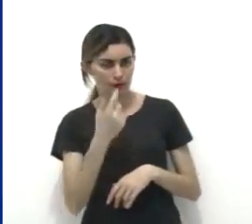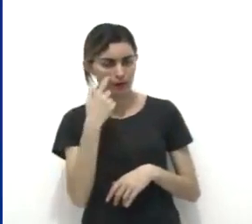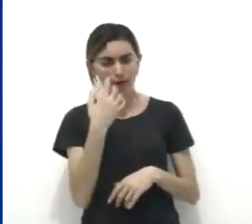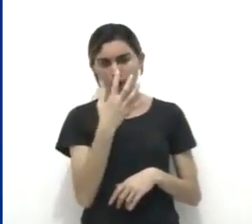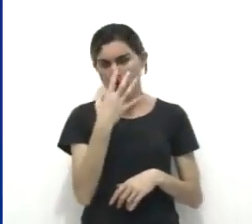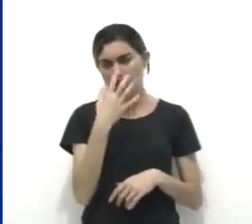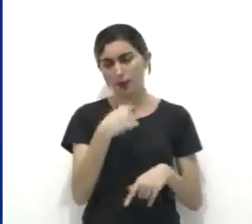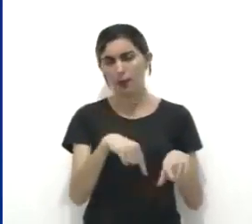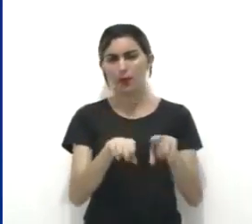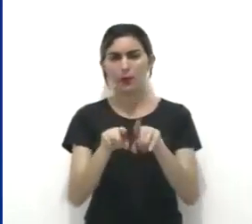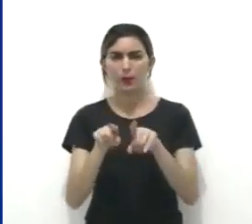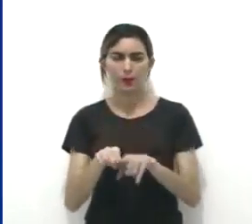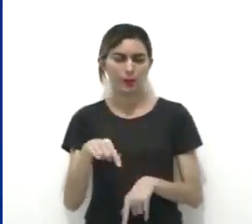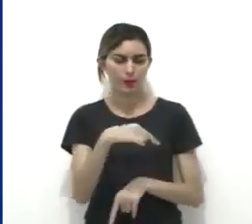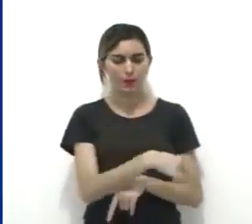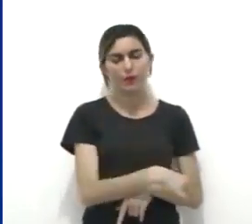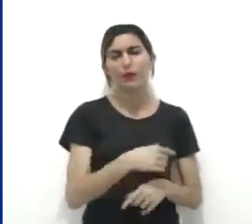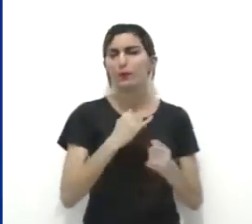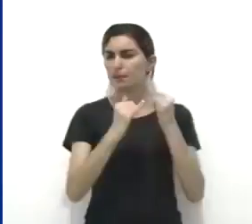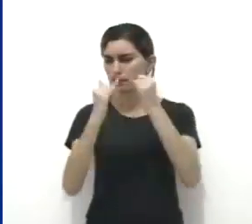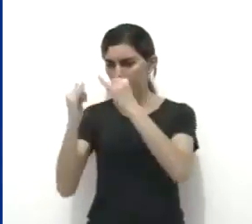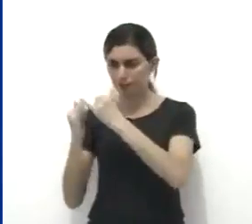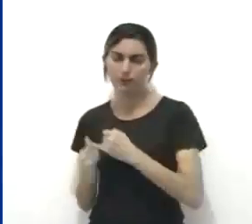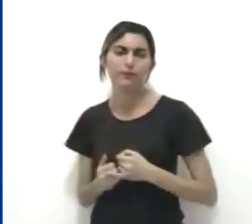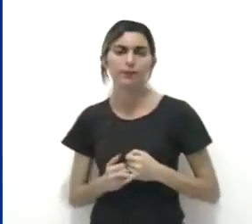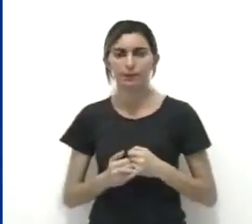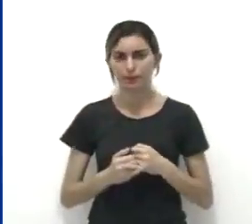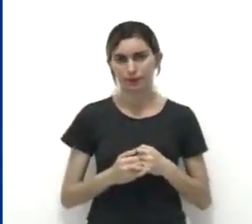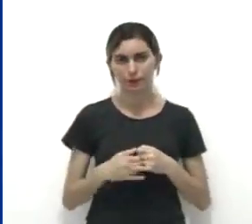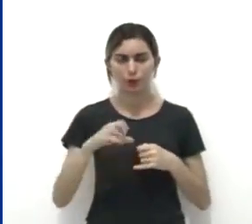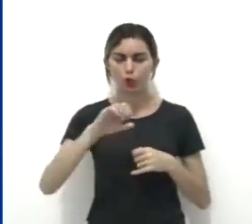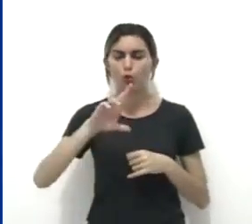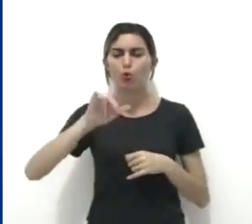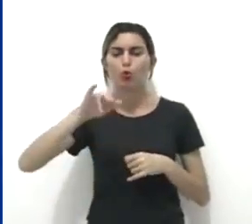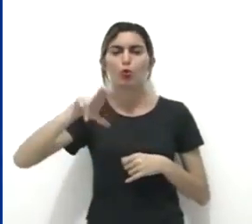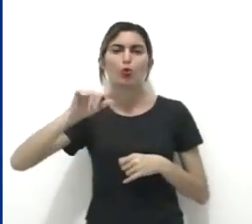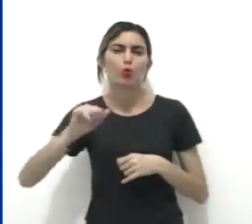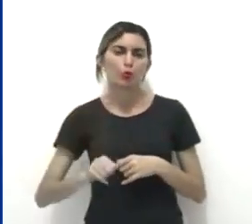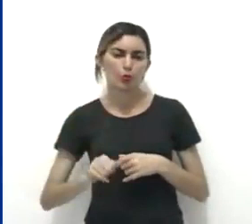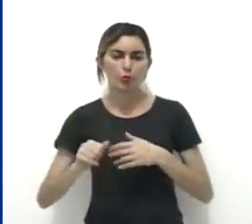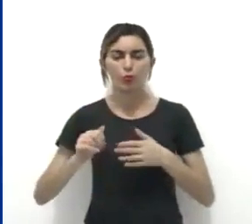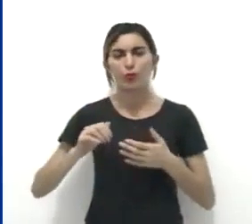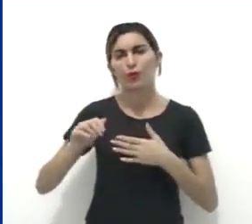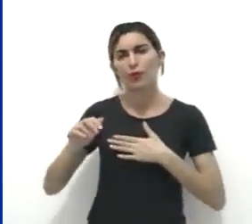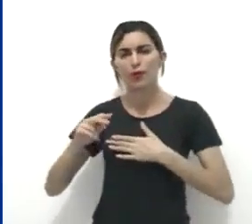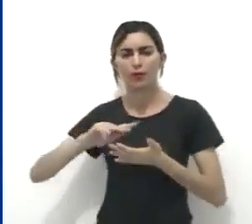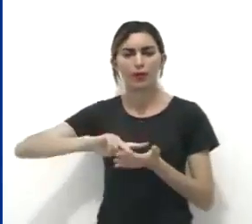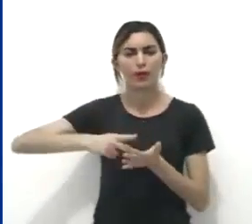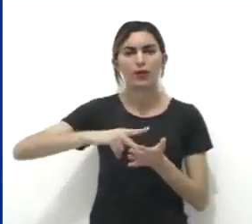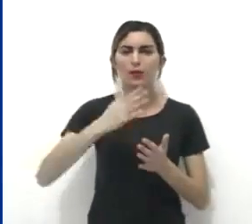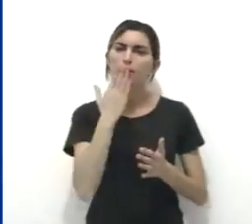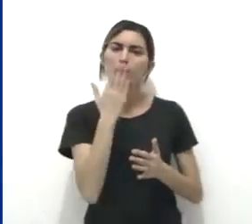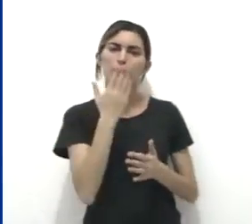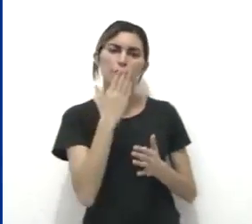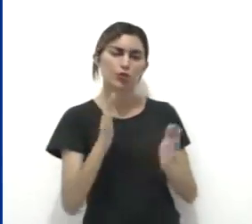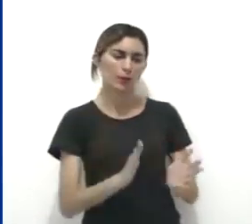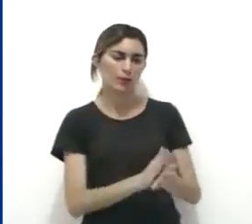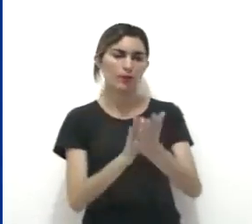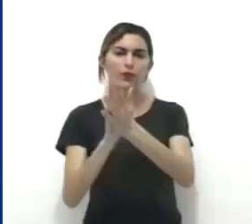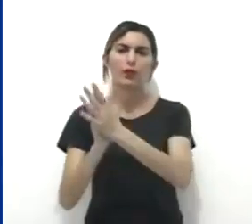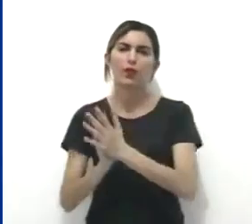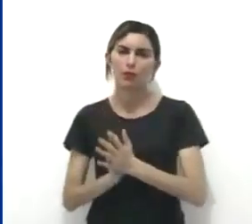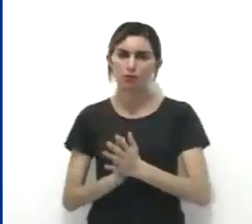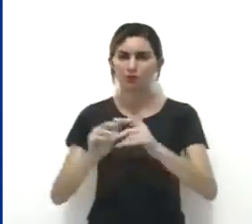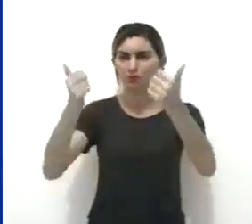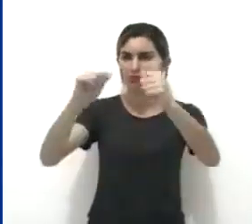vocês observam também, as indumentárias são bem parecidas. Cururu. dança de provável origem indígena que